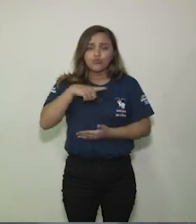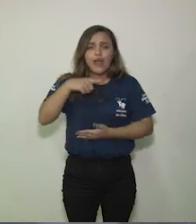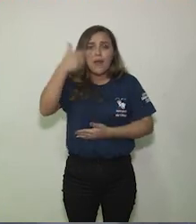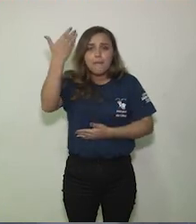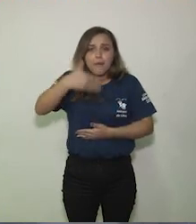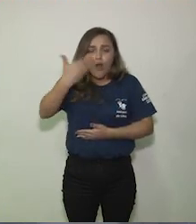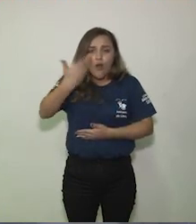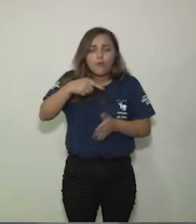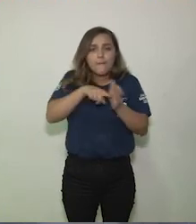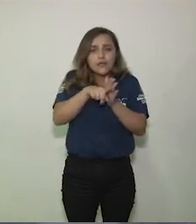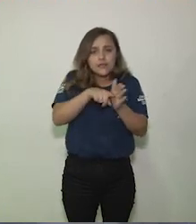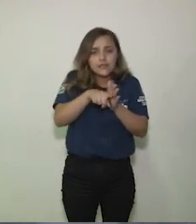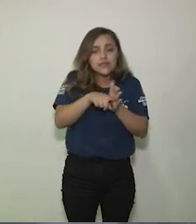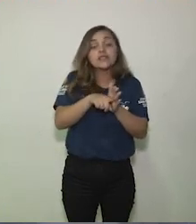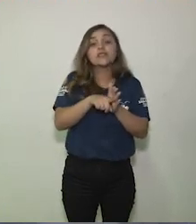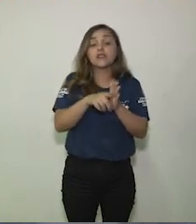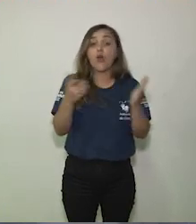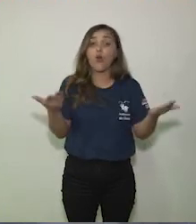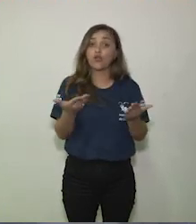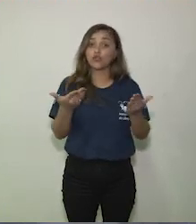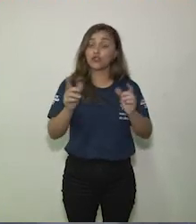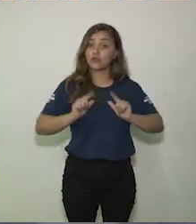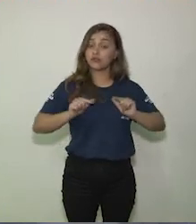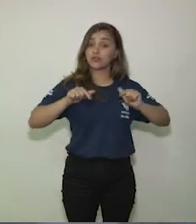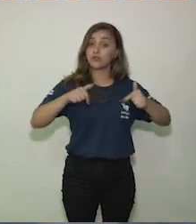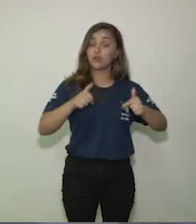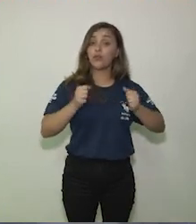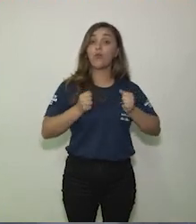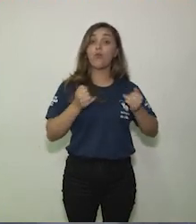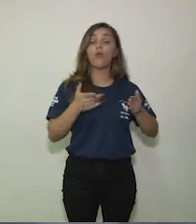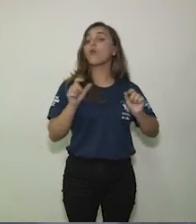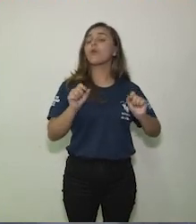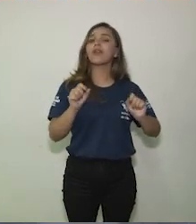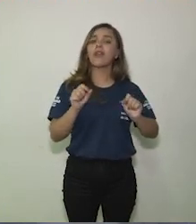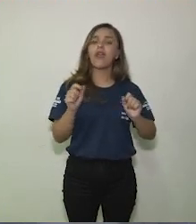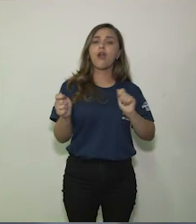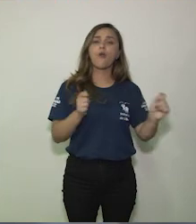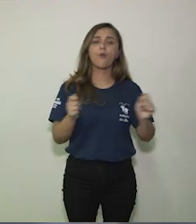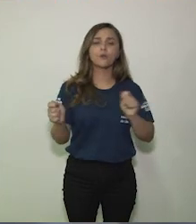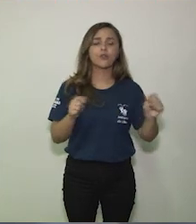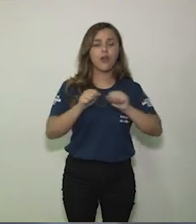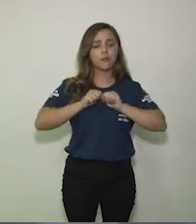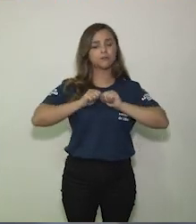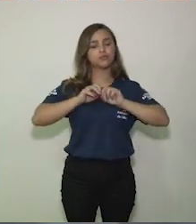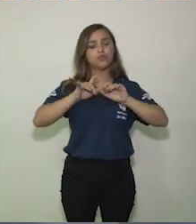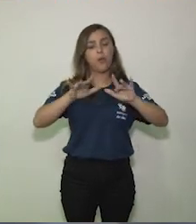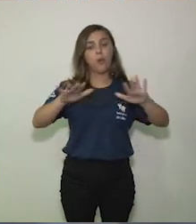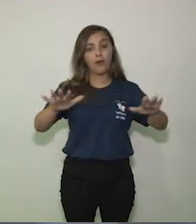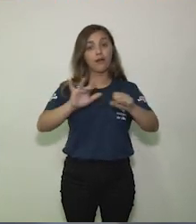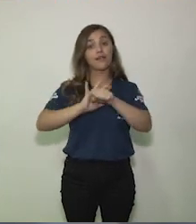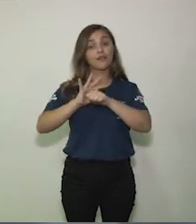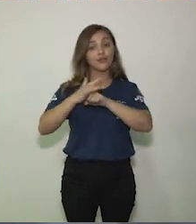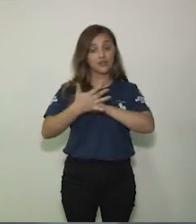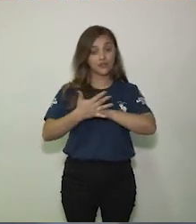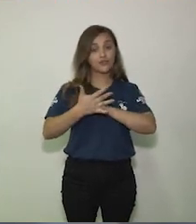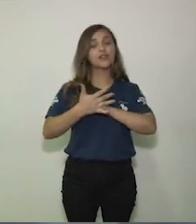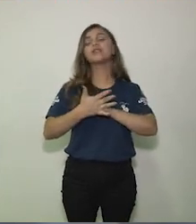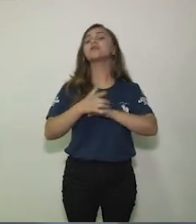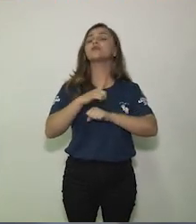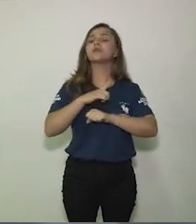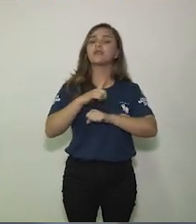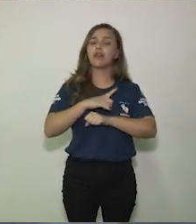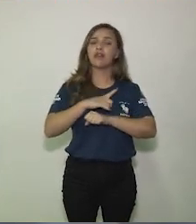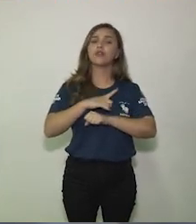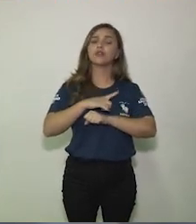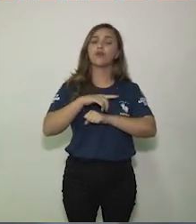definições, estamos trabalhando no sentido de controlar a disseminação do vírus na comunidade